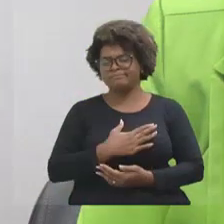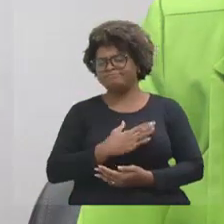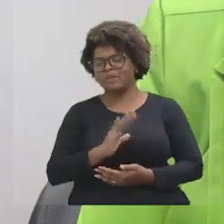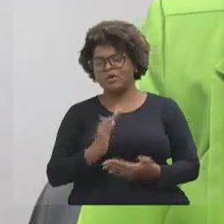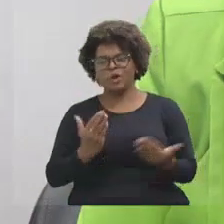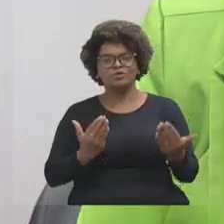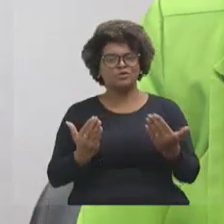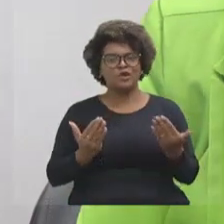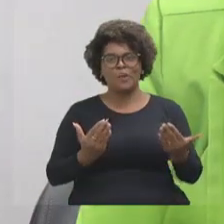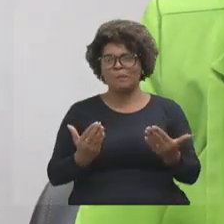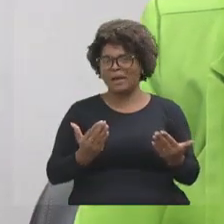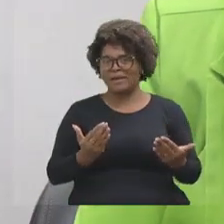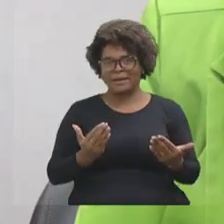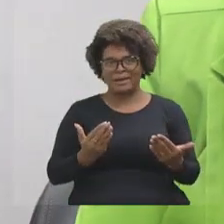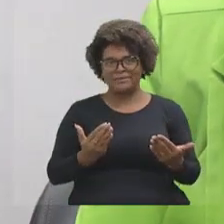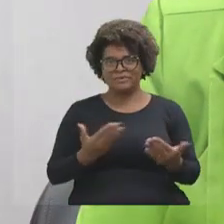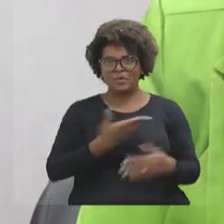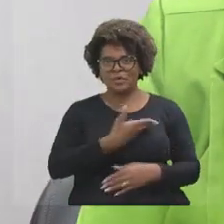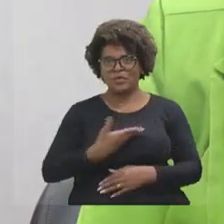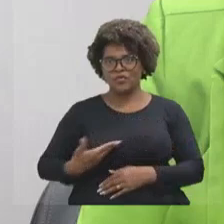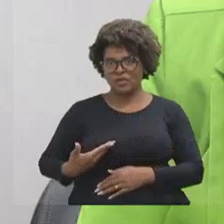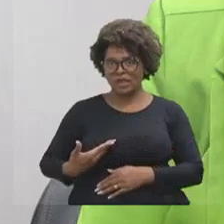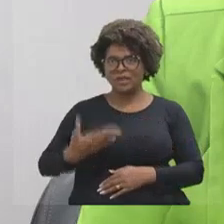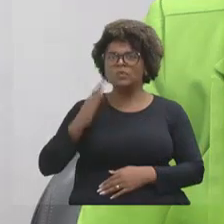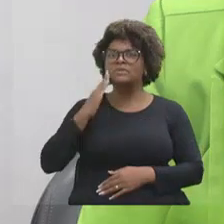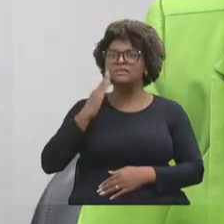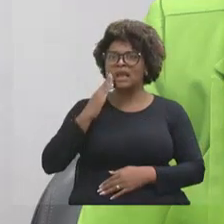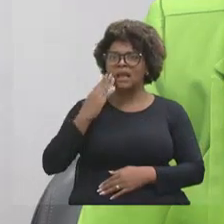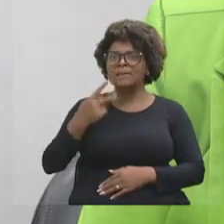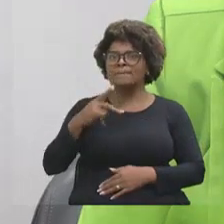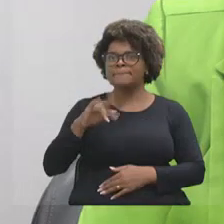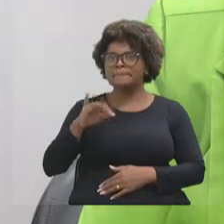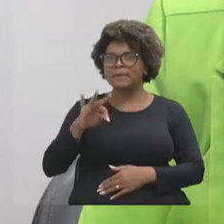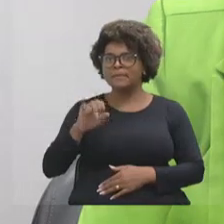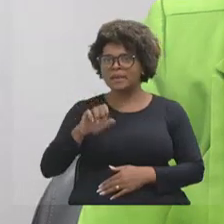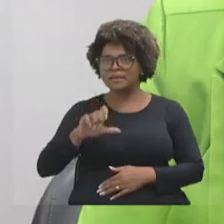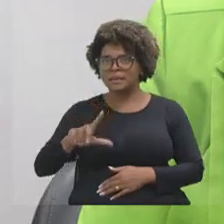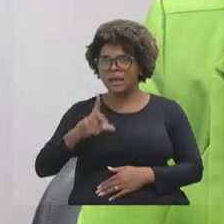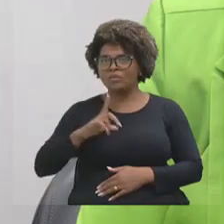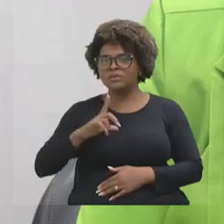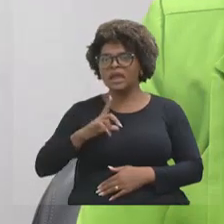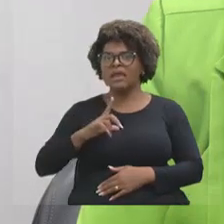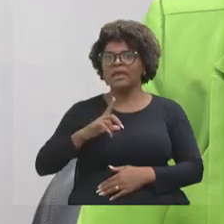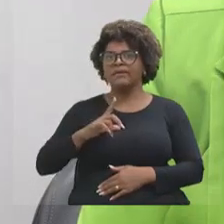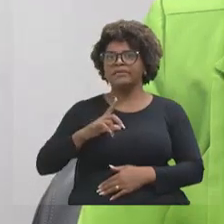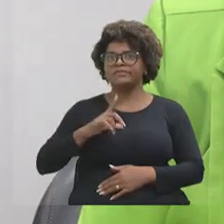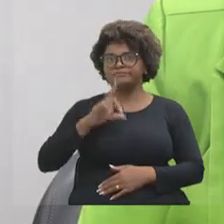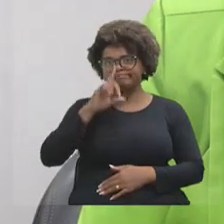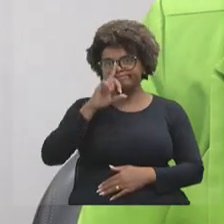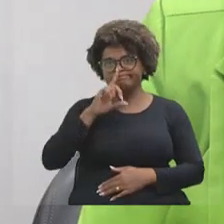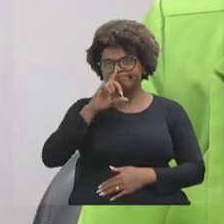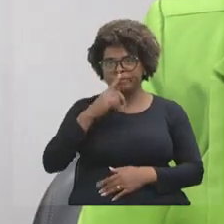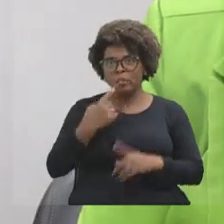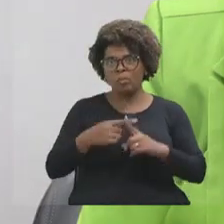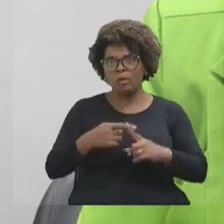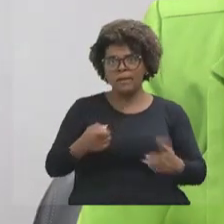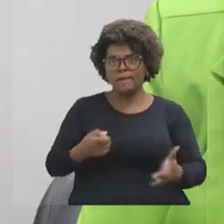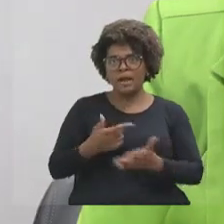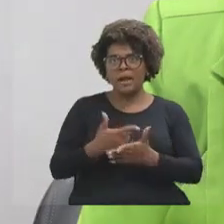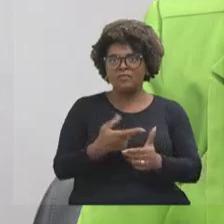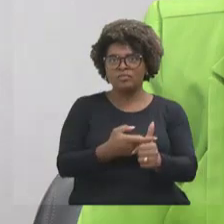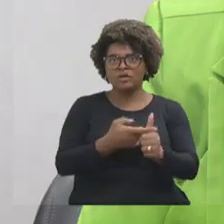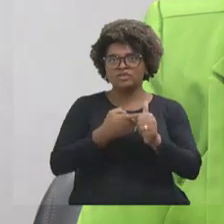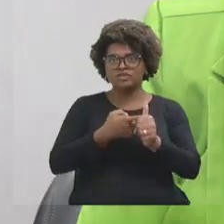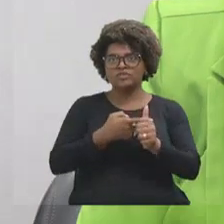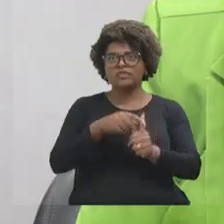a gente sabe que o governo Pimentel teve graves problemas financeiros por uma coisa por ele tá pagando a dívida com a união que hoje o governo não